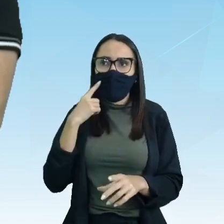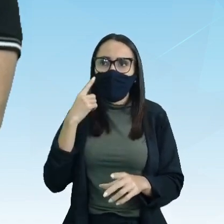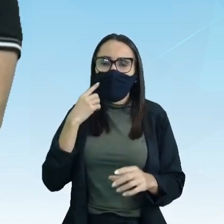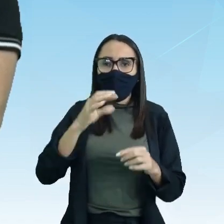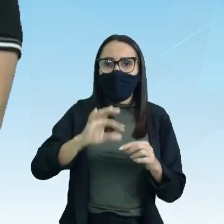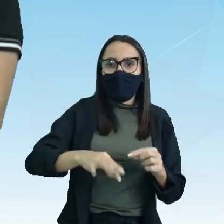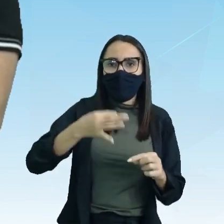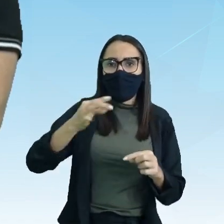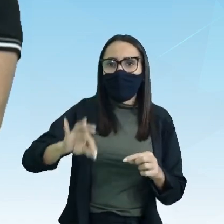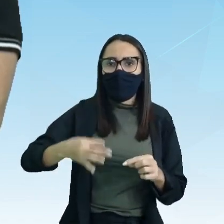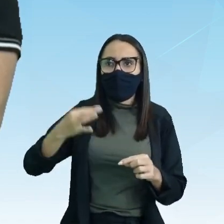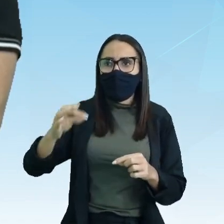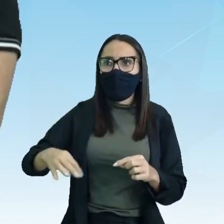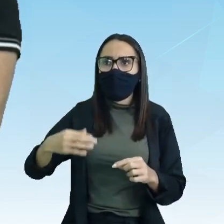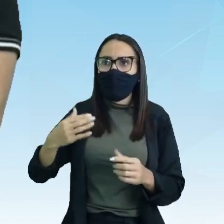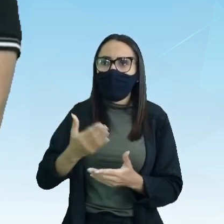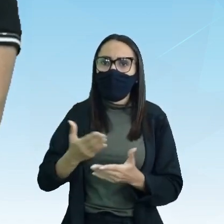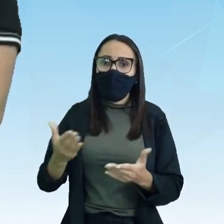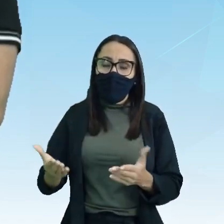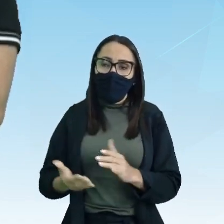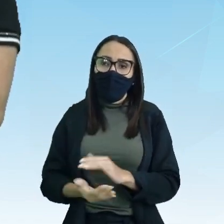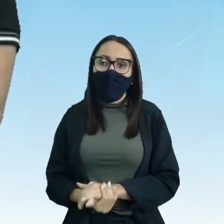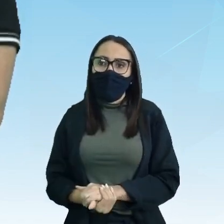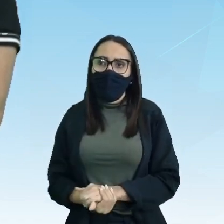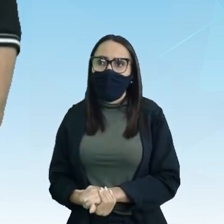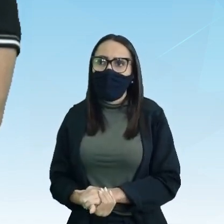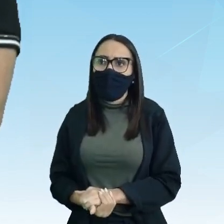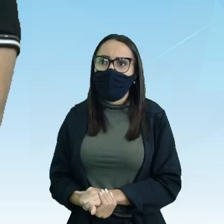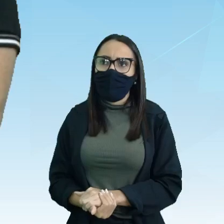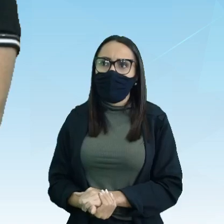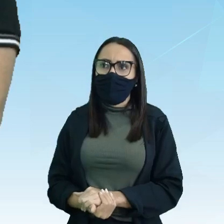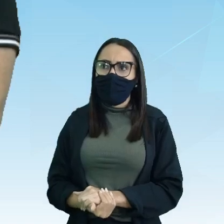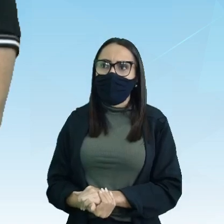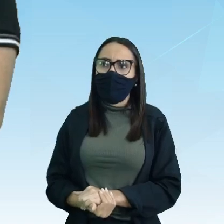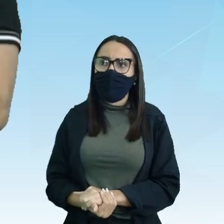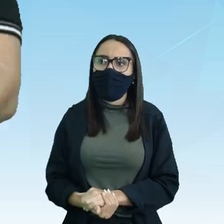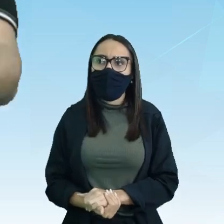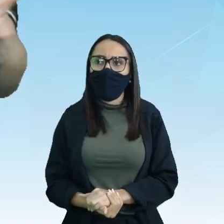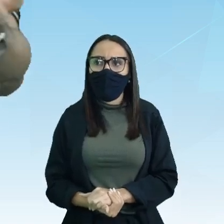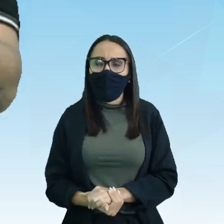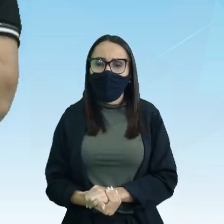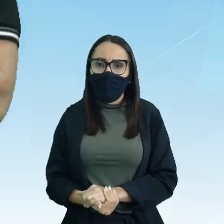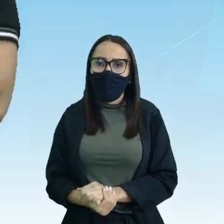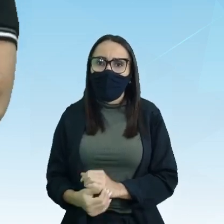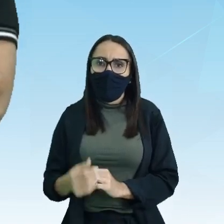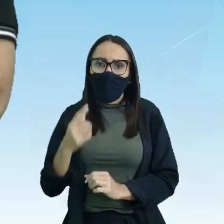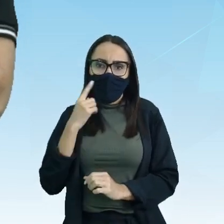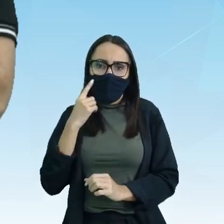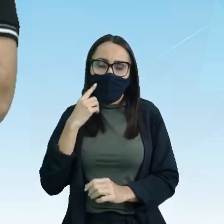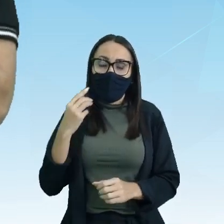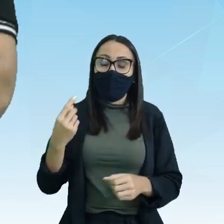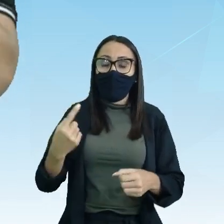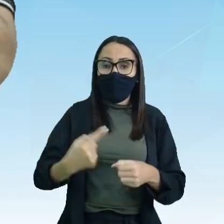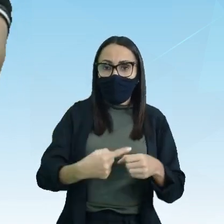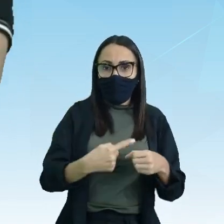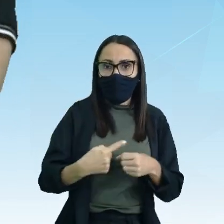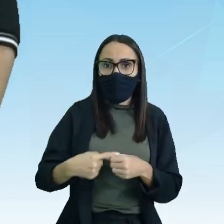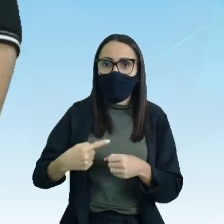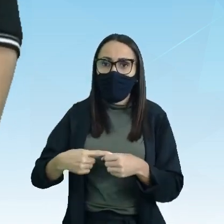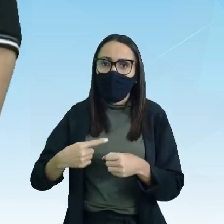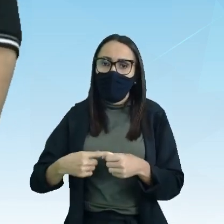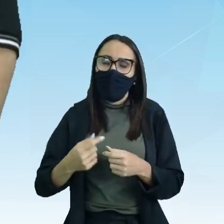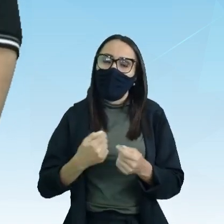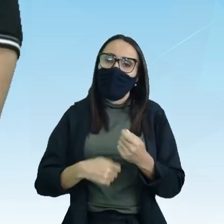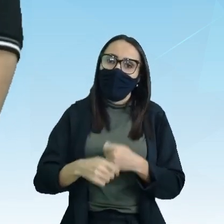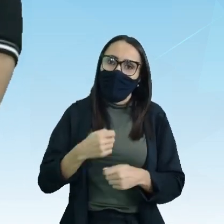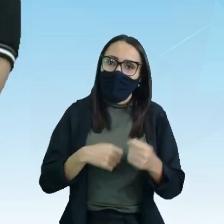artesanato, há artesãos da terra. Exatamente. A valorização disso. Inclusive materiais vêm do interior para serem